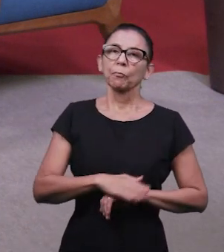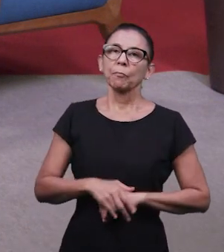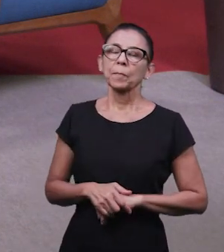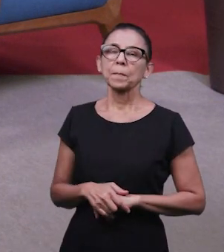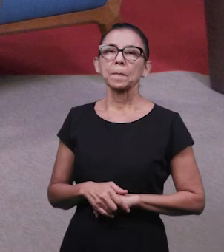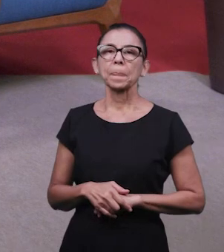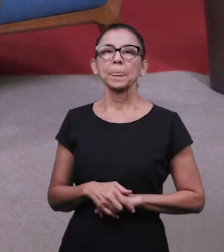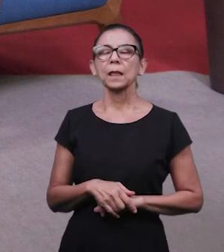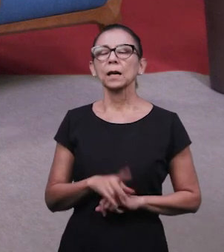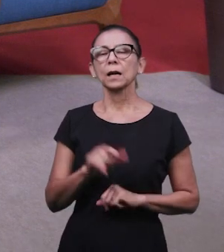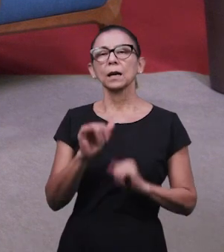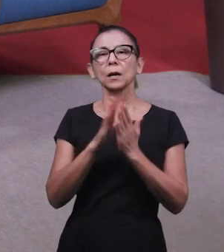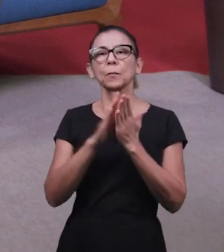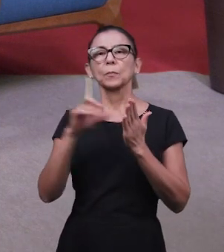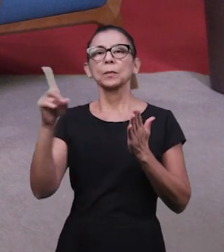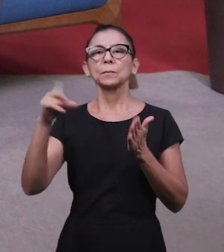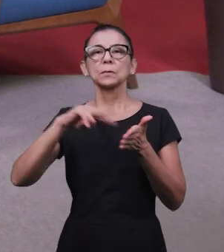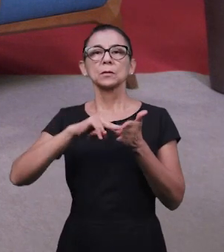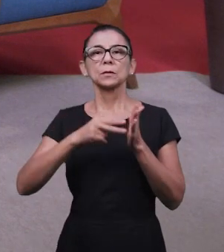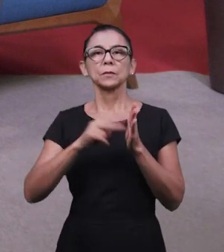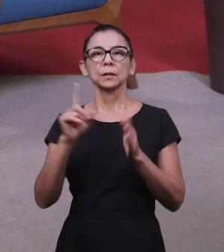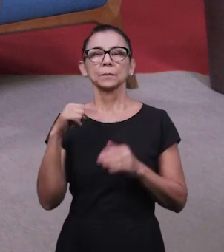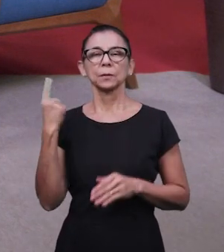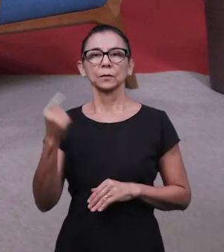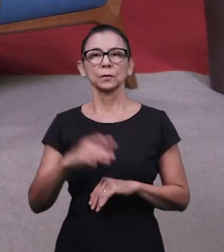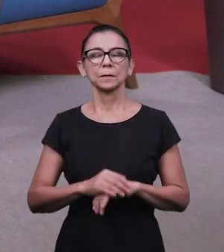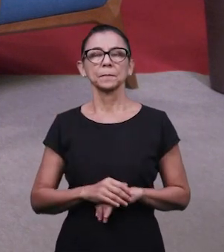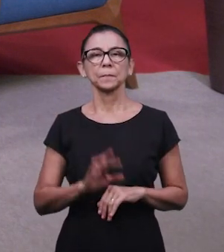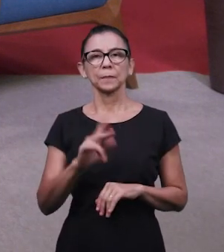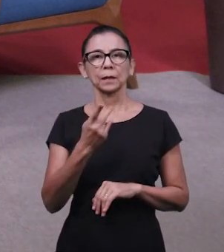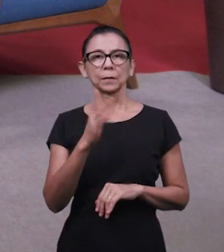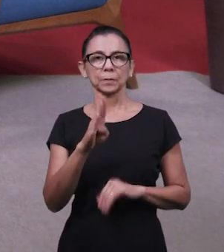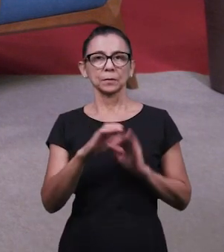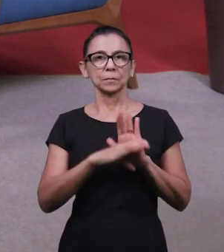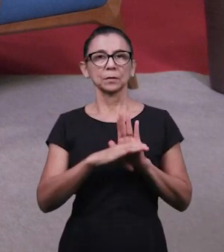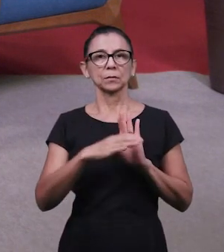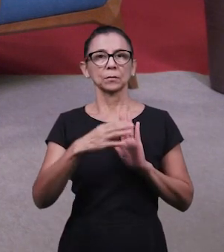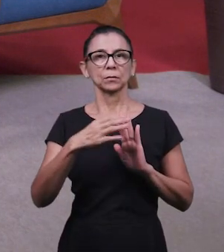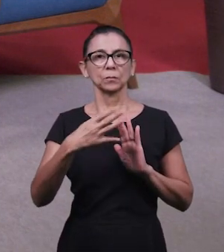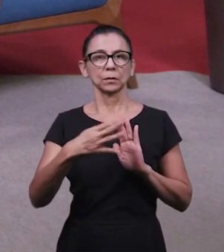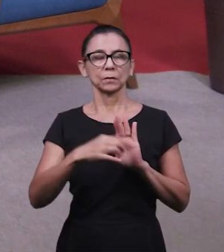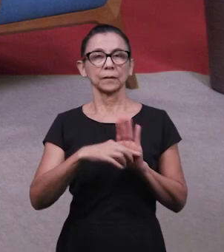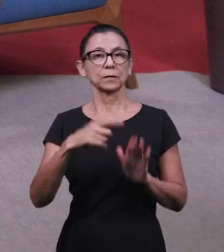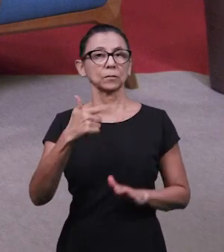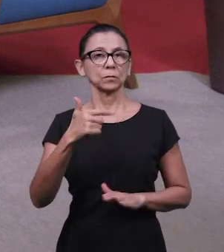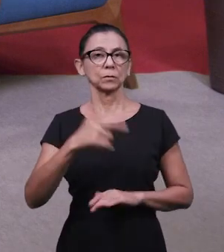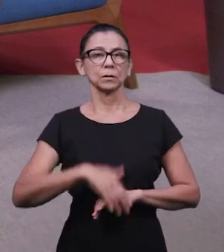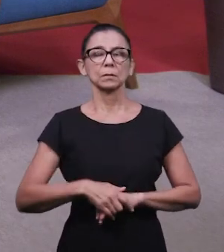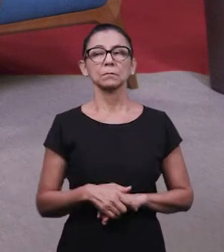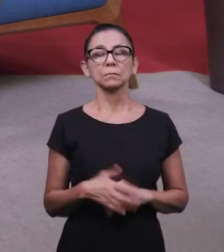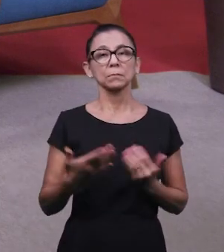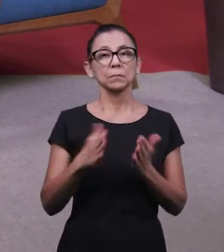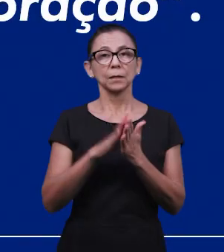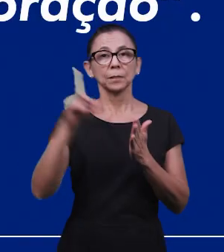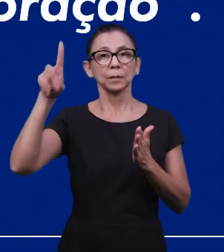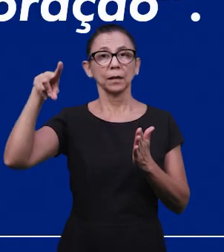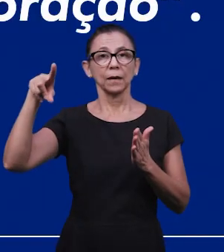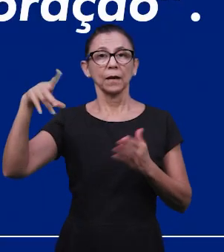era profético. E não é só ser ouvinte, tem que praticar a palavra. Agora a gente vai ler um texto que